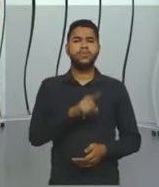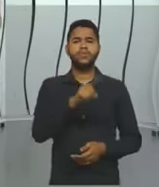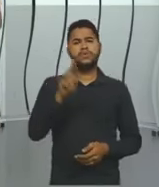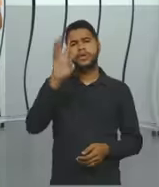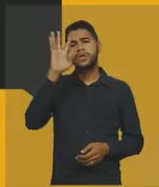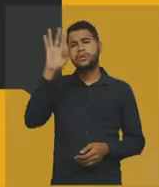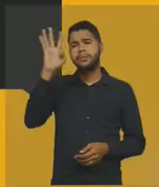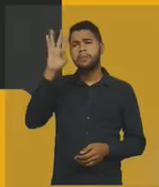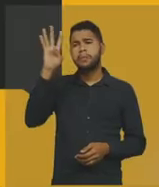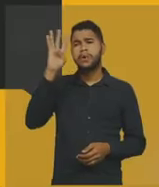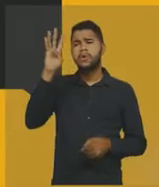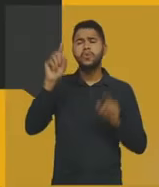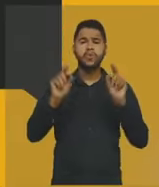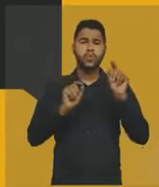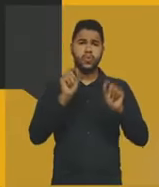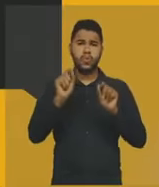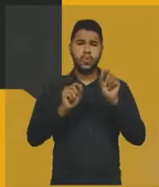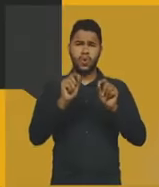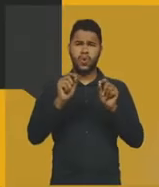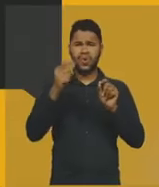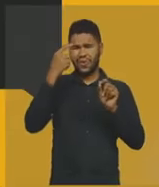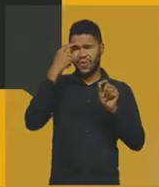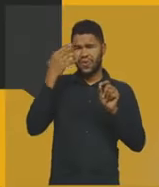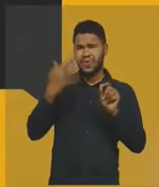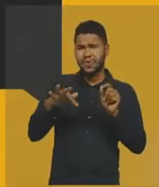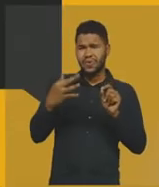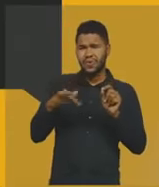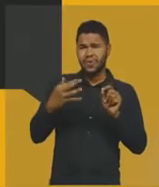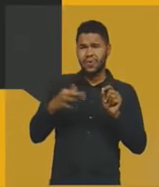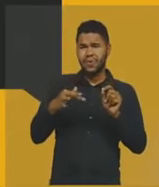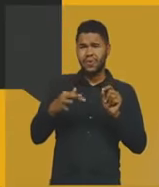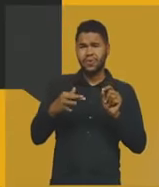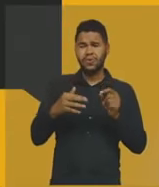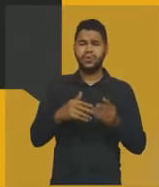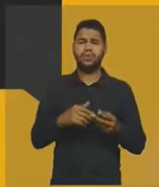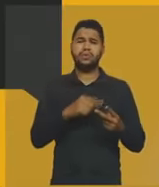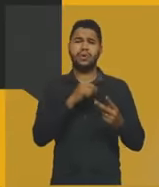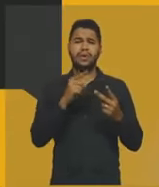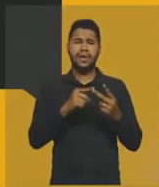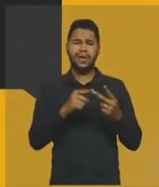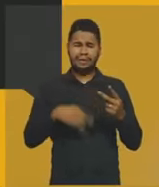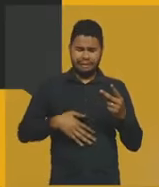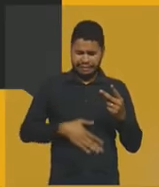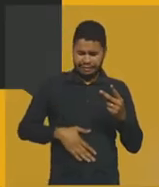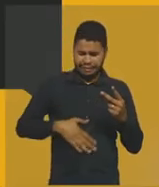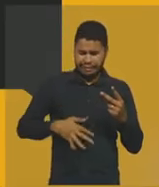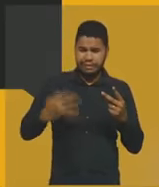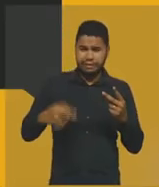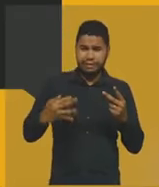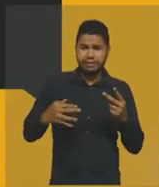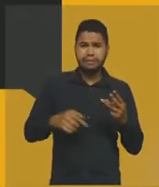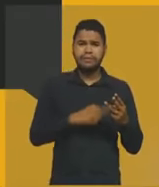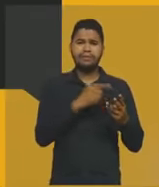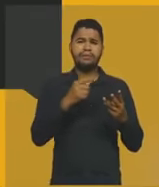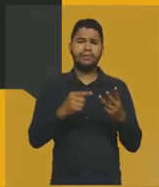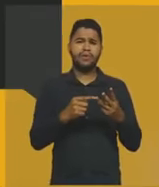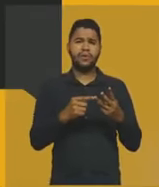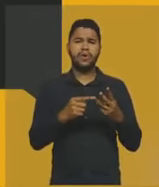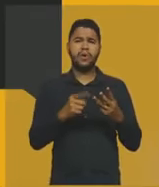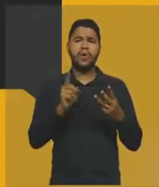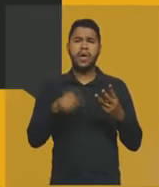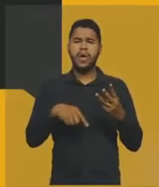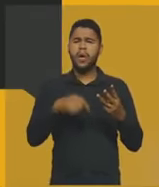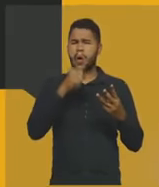que o Ted tem? Uma dor de cabeça, headache. Uma dor de barriga, stomachache, ou uma crise